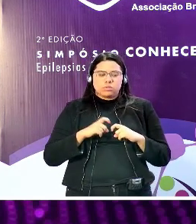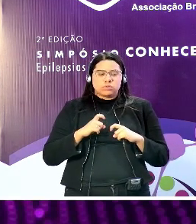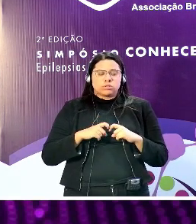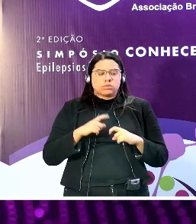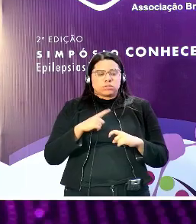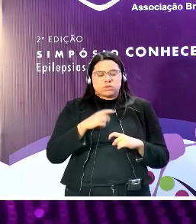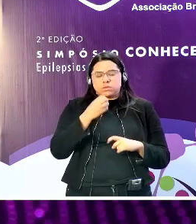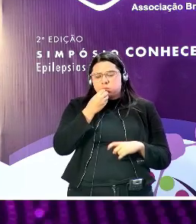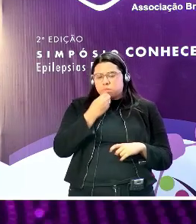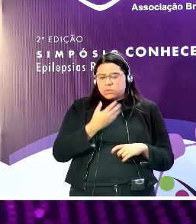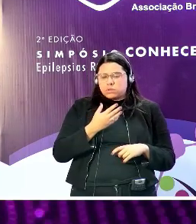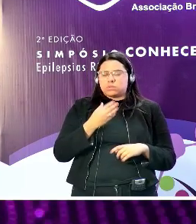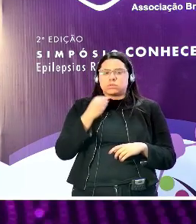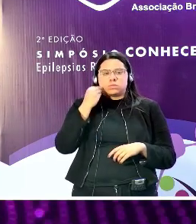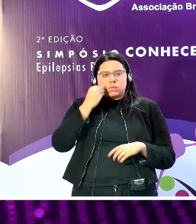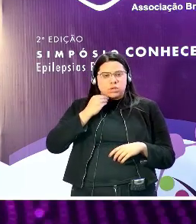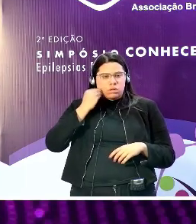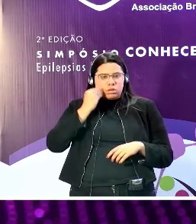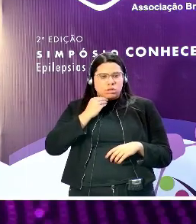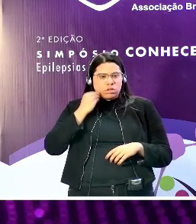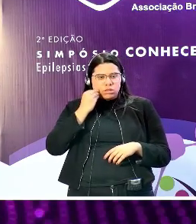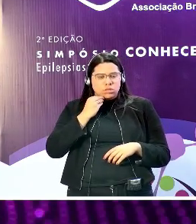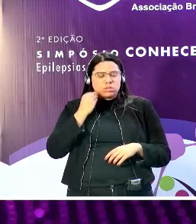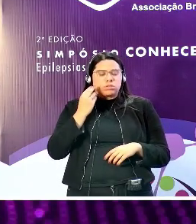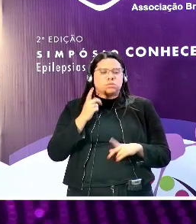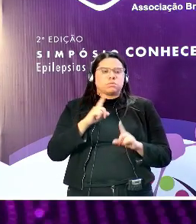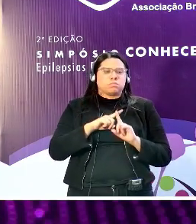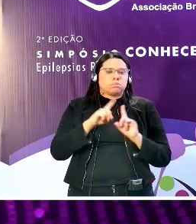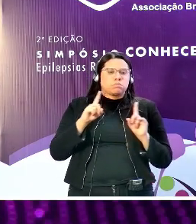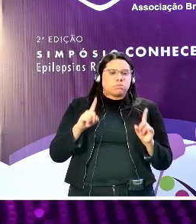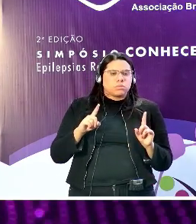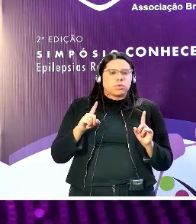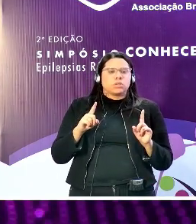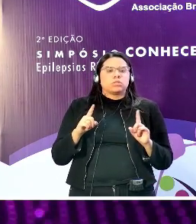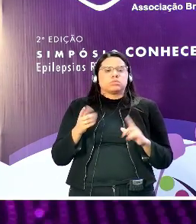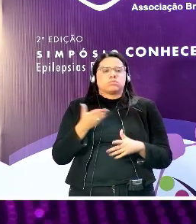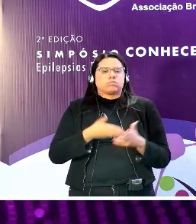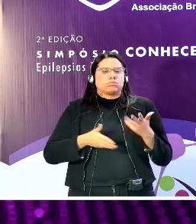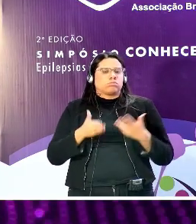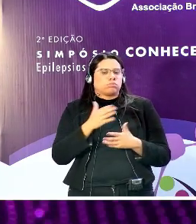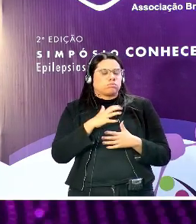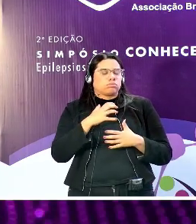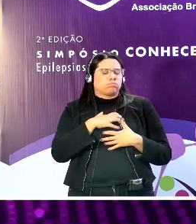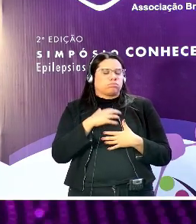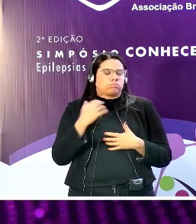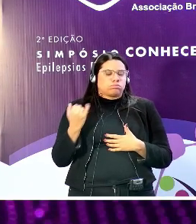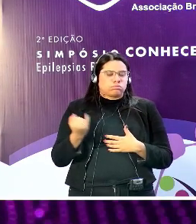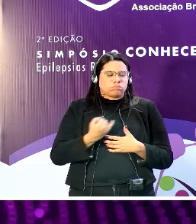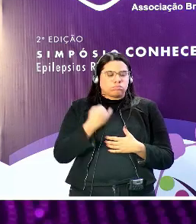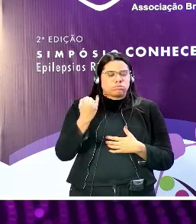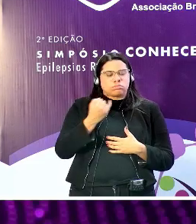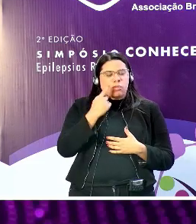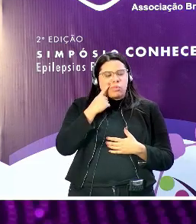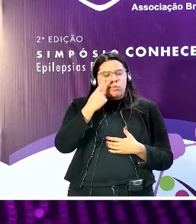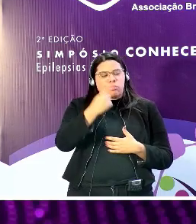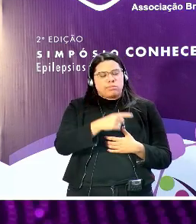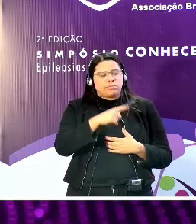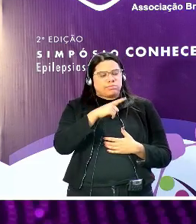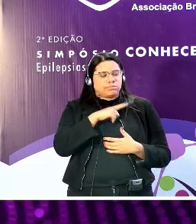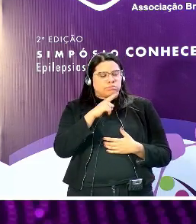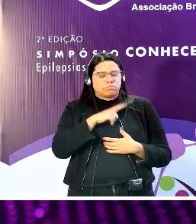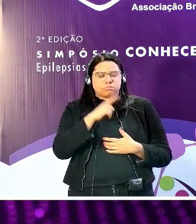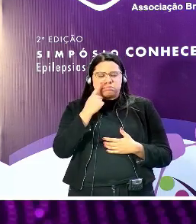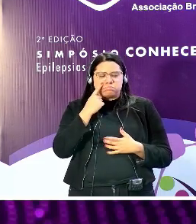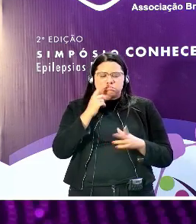boas experiências com esses moduladores, mas a maneira de interação é muito importante. Aqui a gente vê um efeito